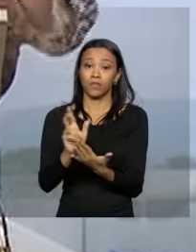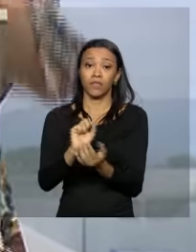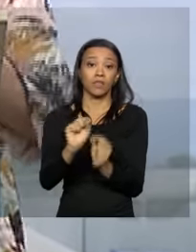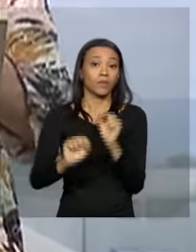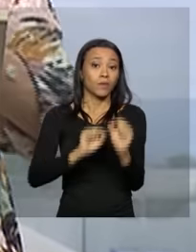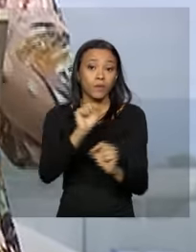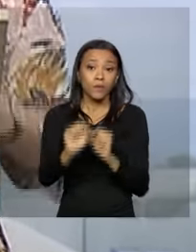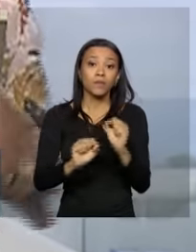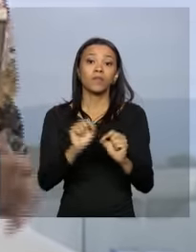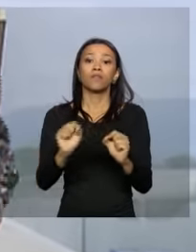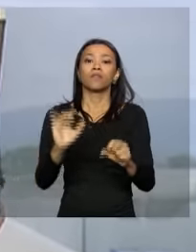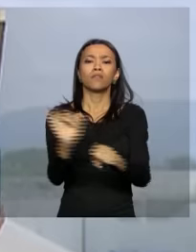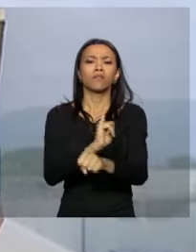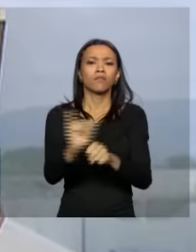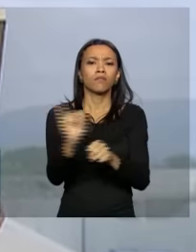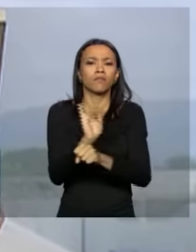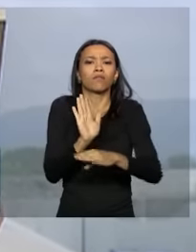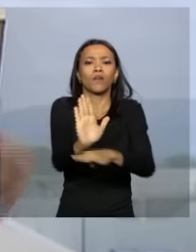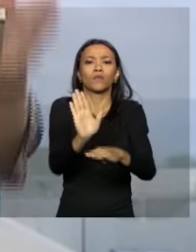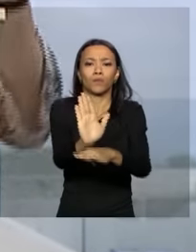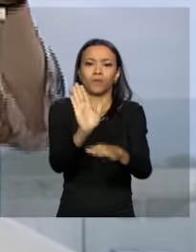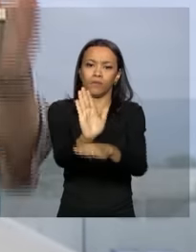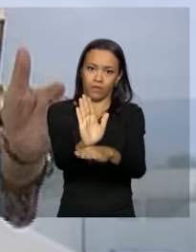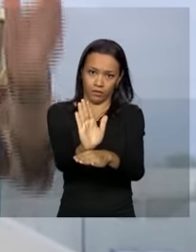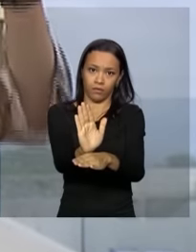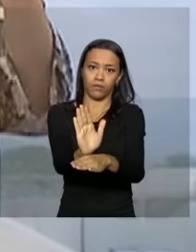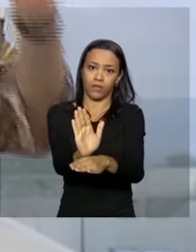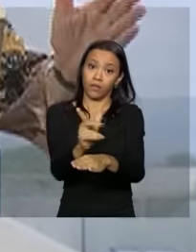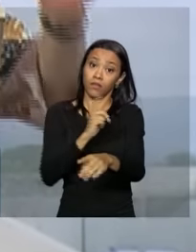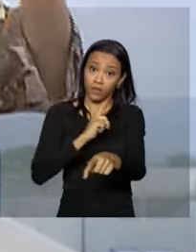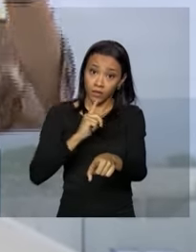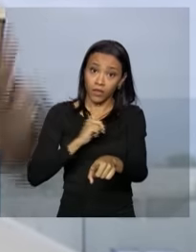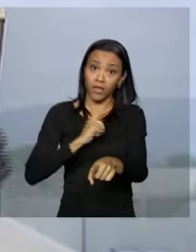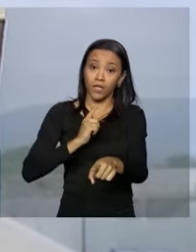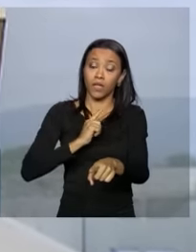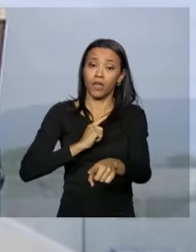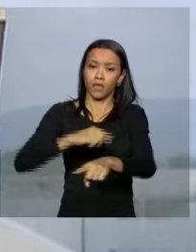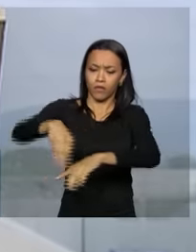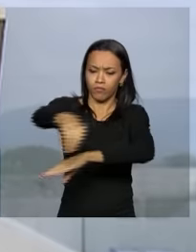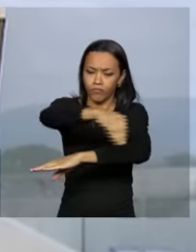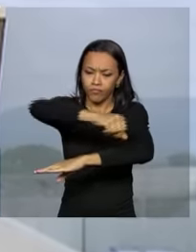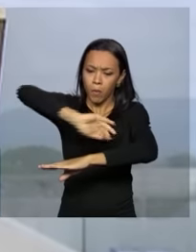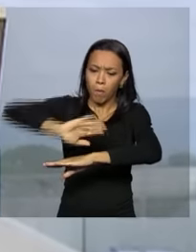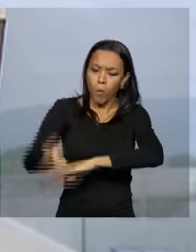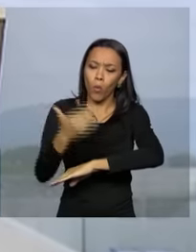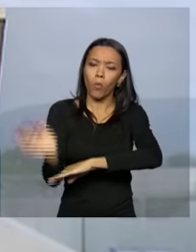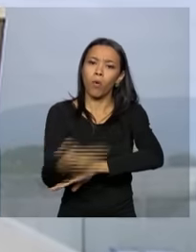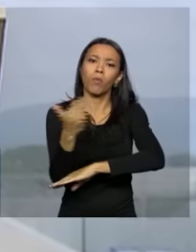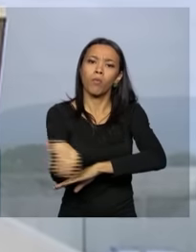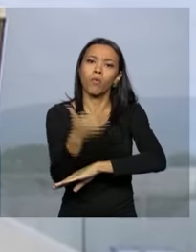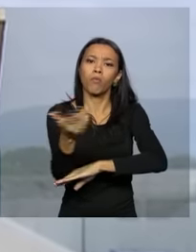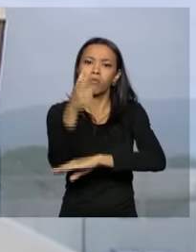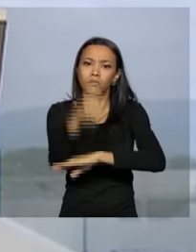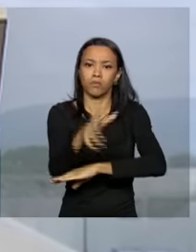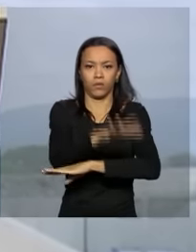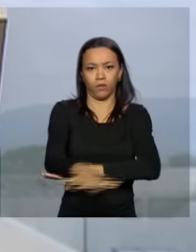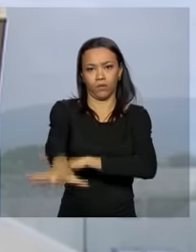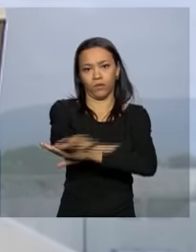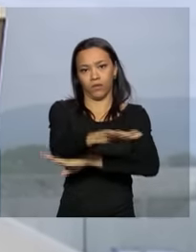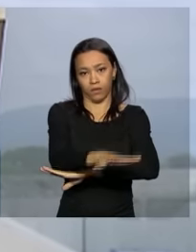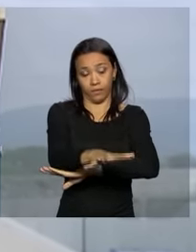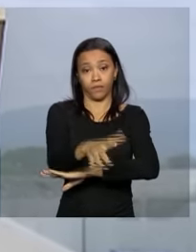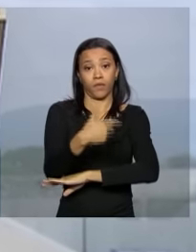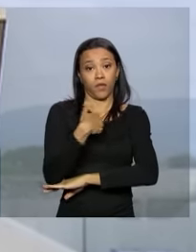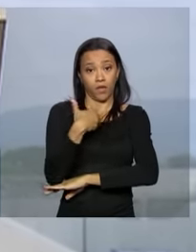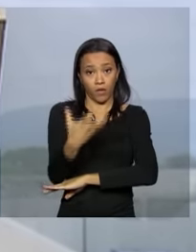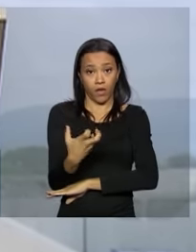para viabilizar que haja produção rural adequada nessa região. Eu